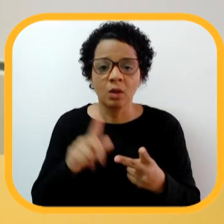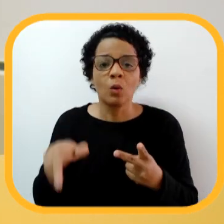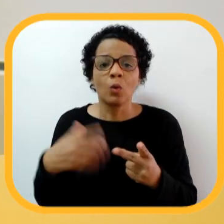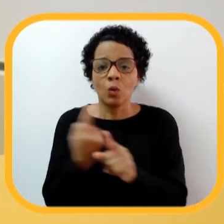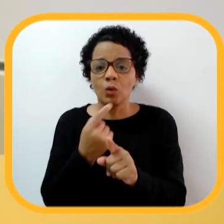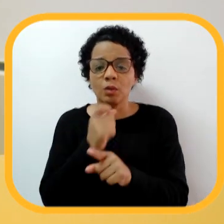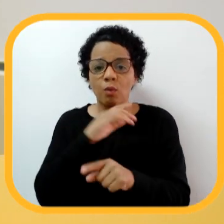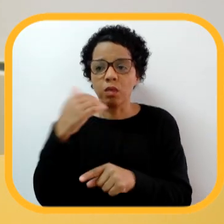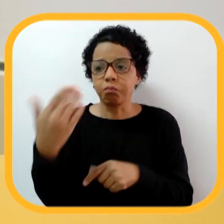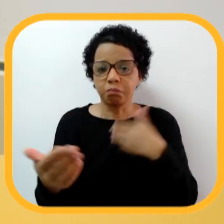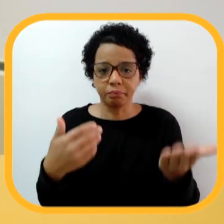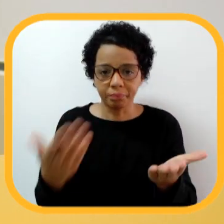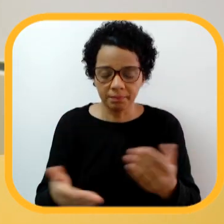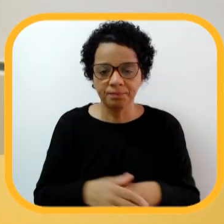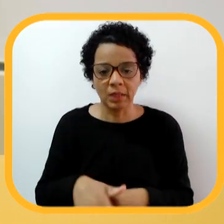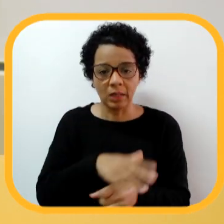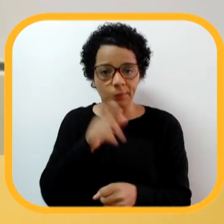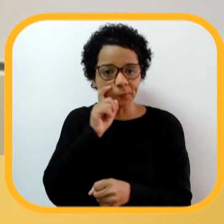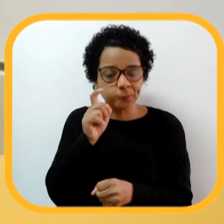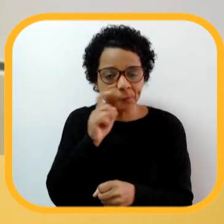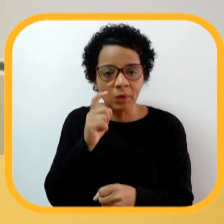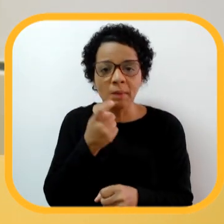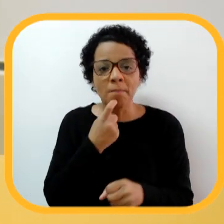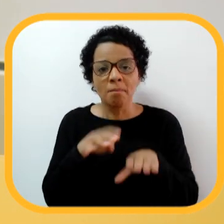ou de objetos que possam cair. Abrigar-se num